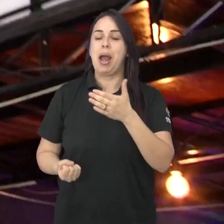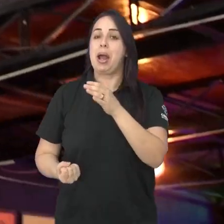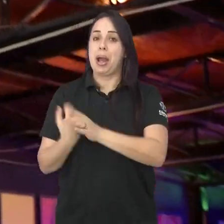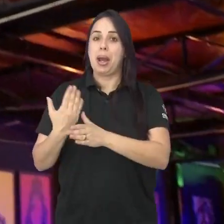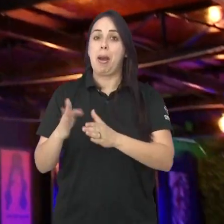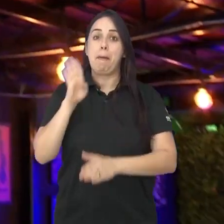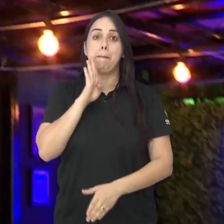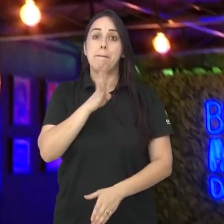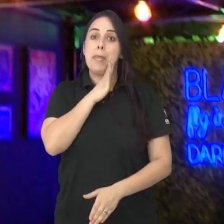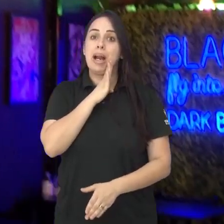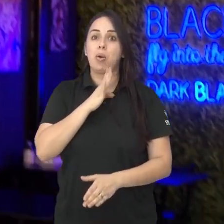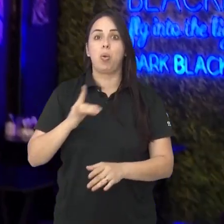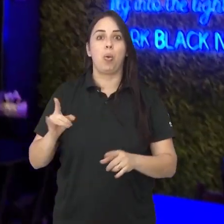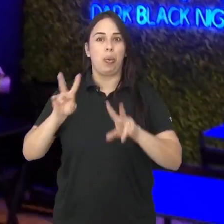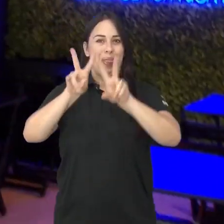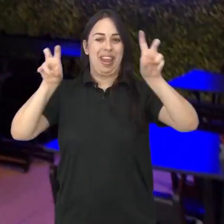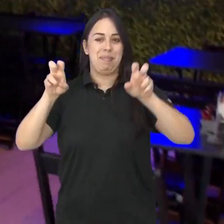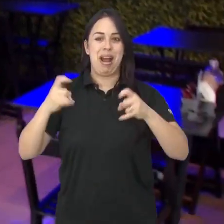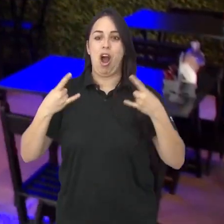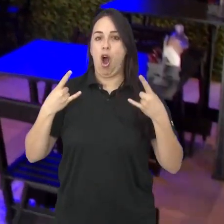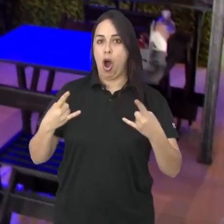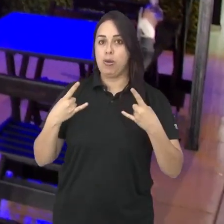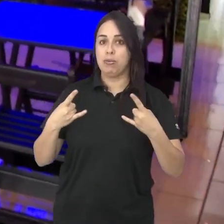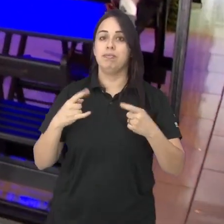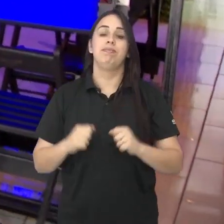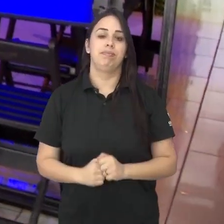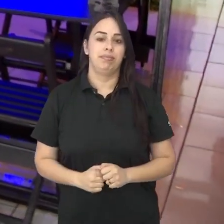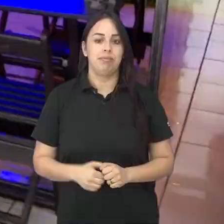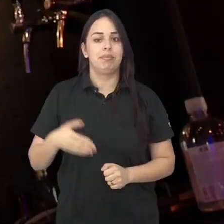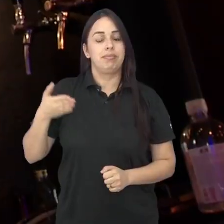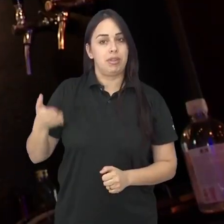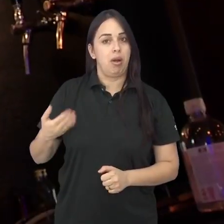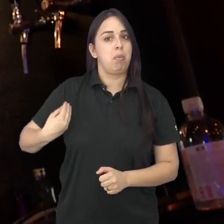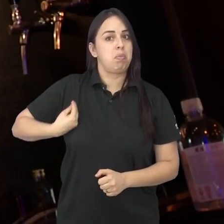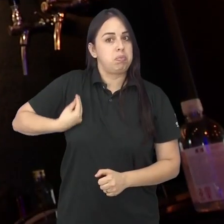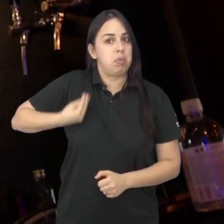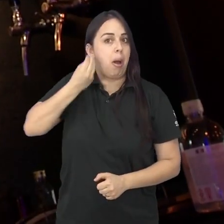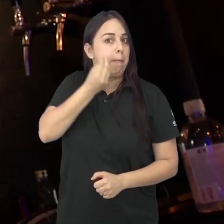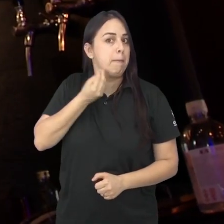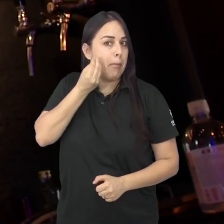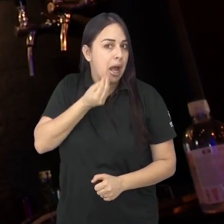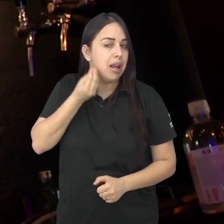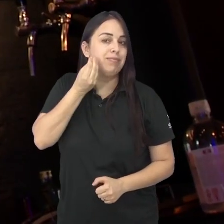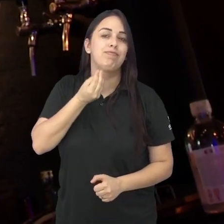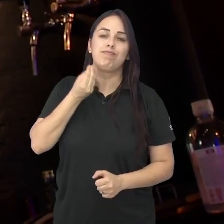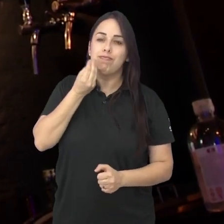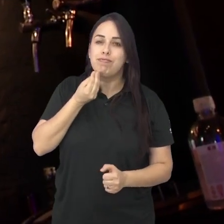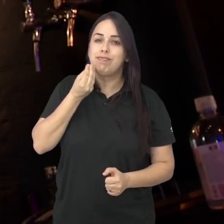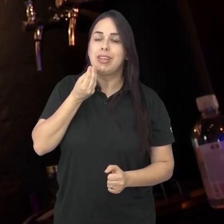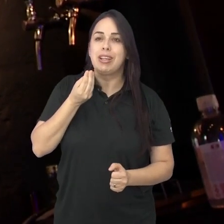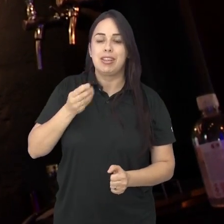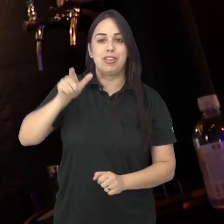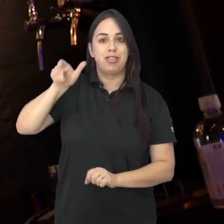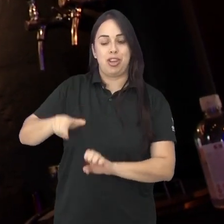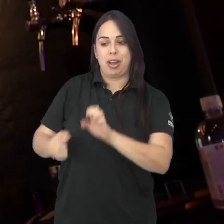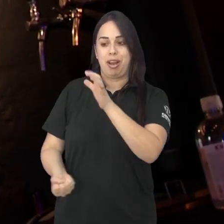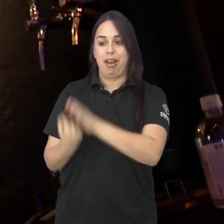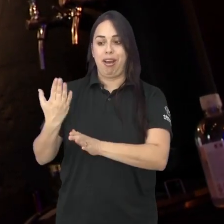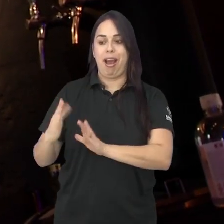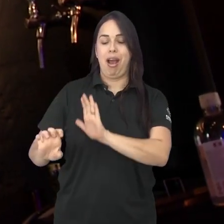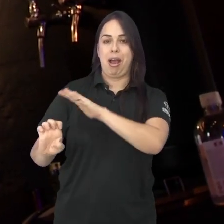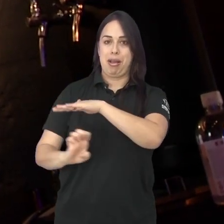antigo, abrir um bar com temática rock. Desde então, ela tem vivido na prática a experiência de ser